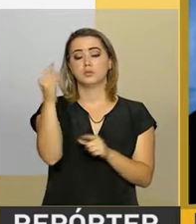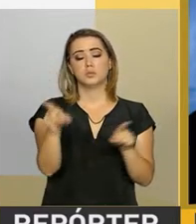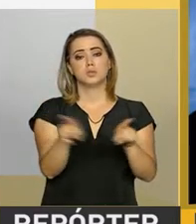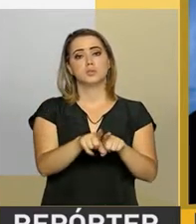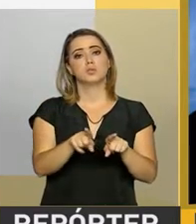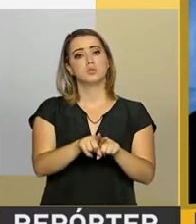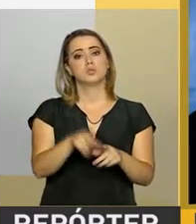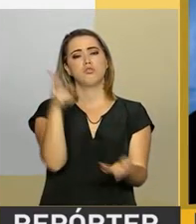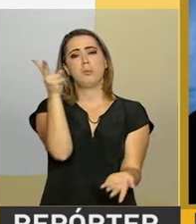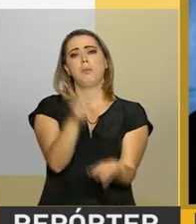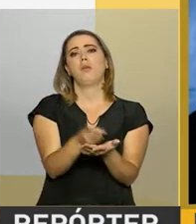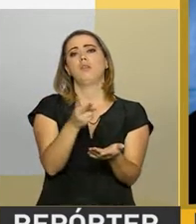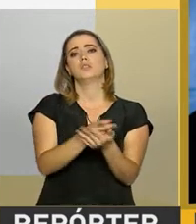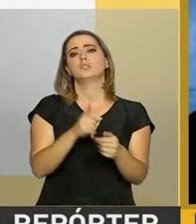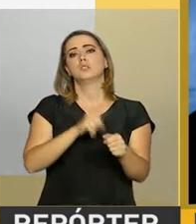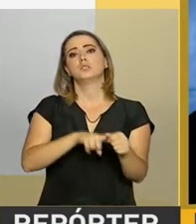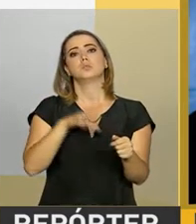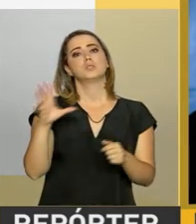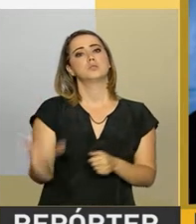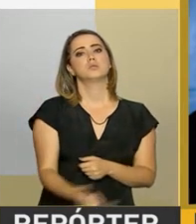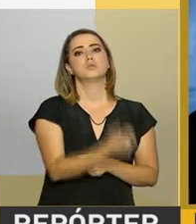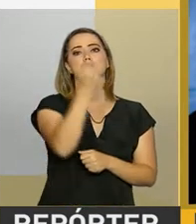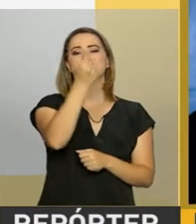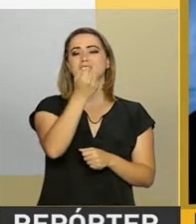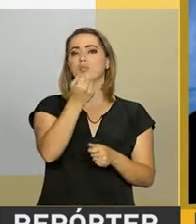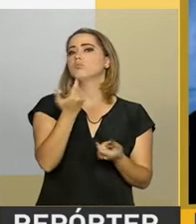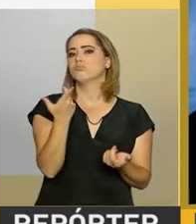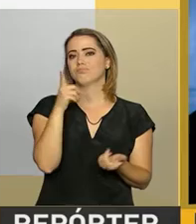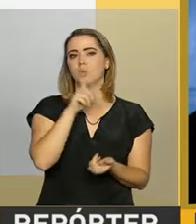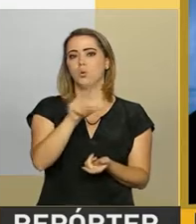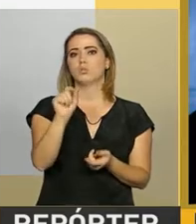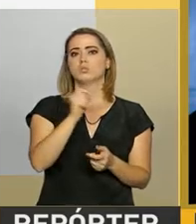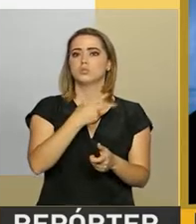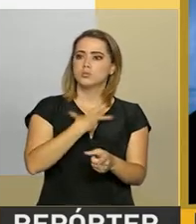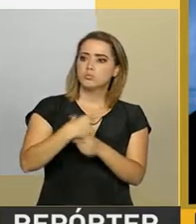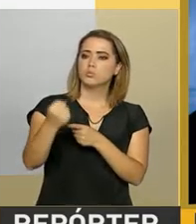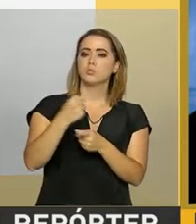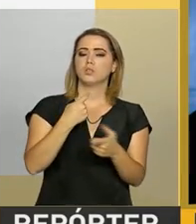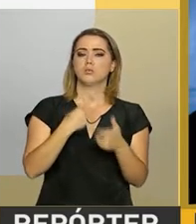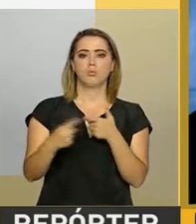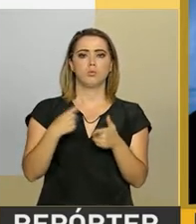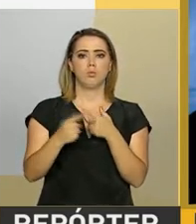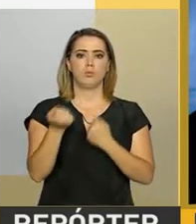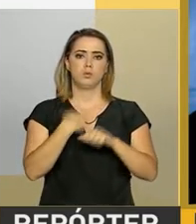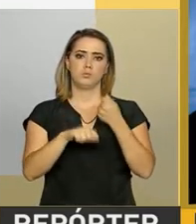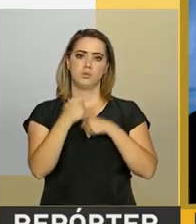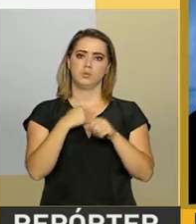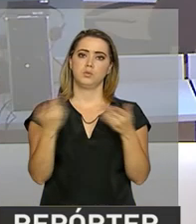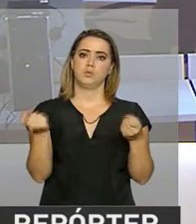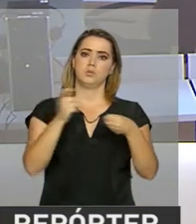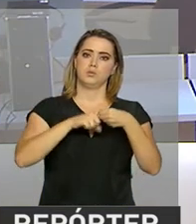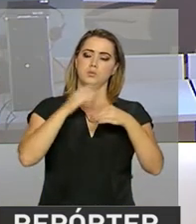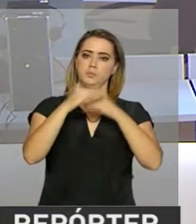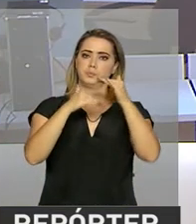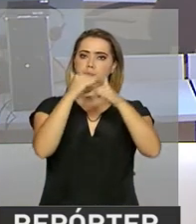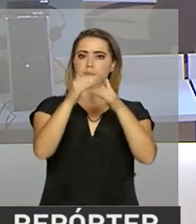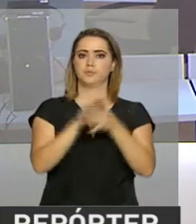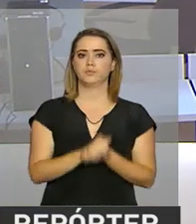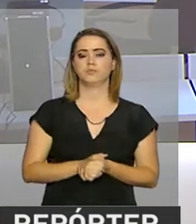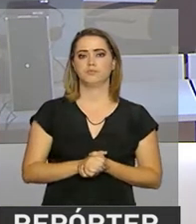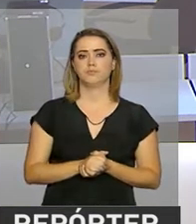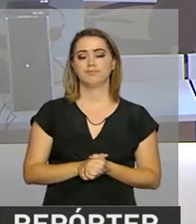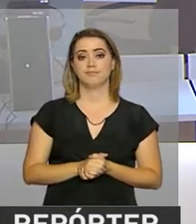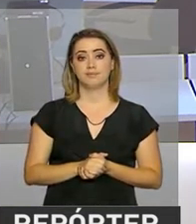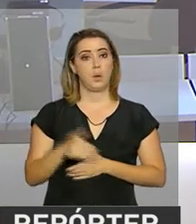tempo, o Brasil está saindo de uma recessão e entrando em um período de crescimento.